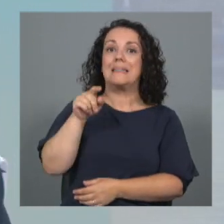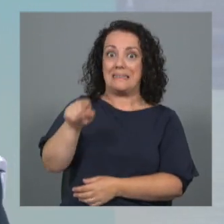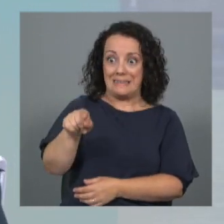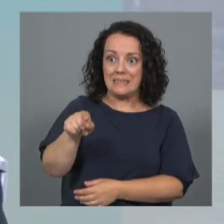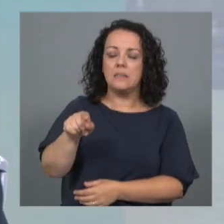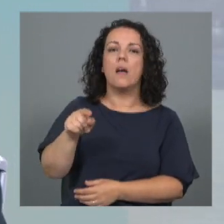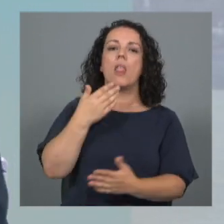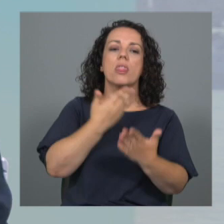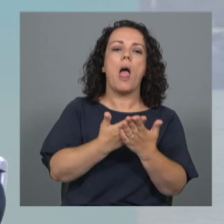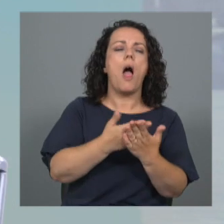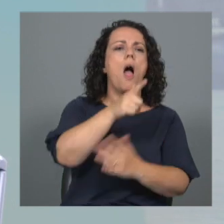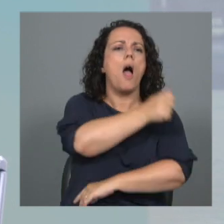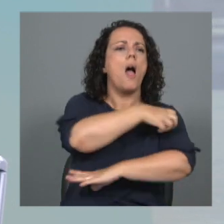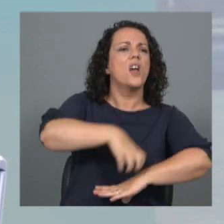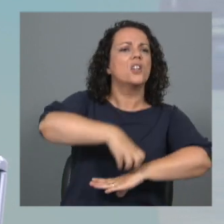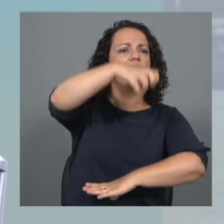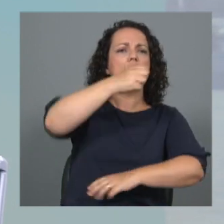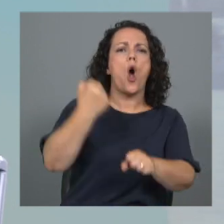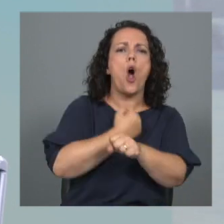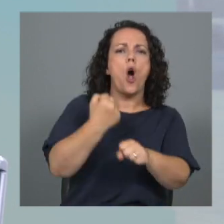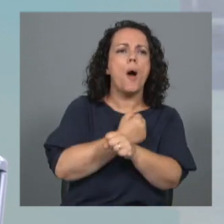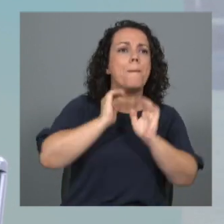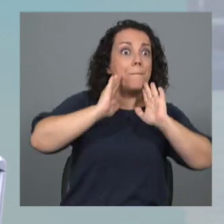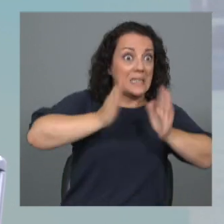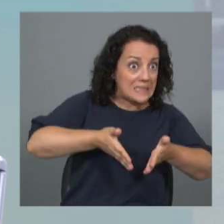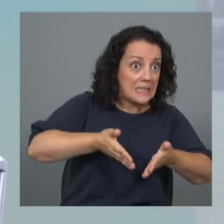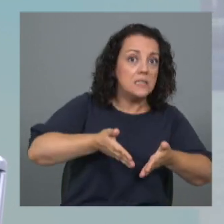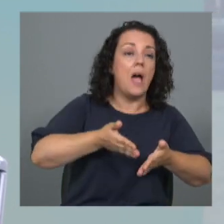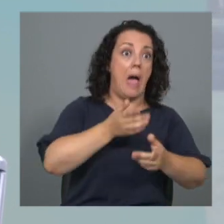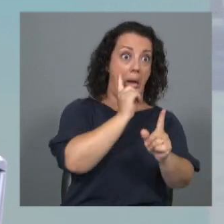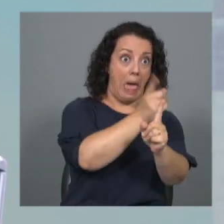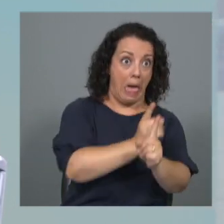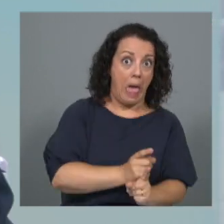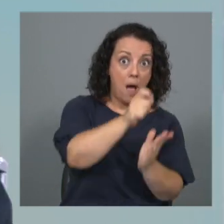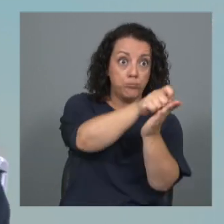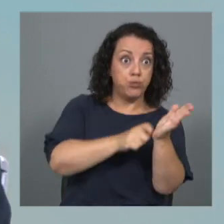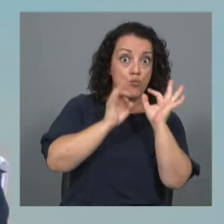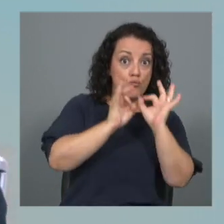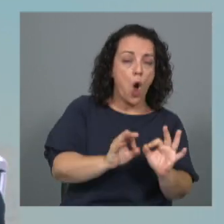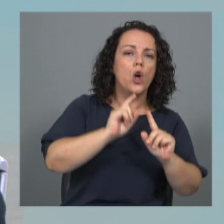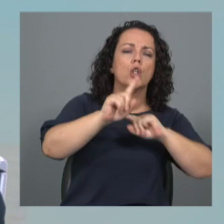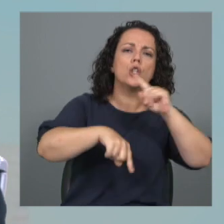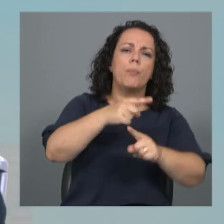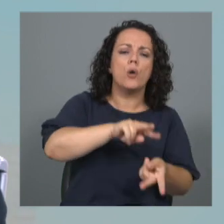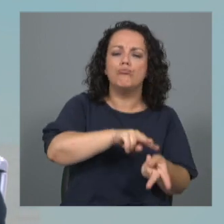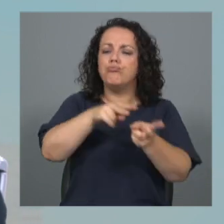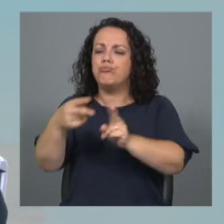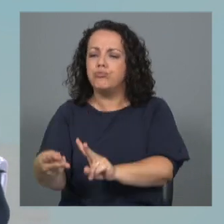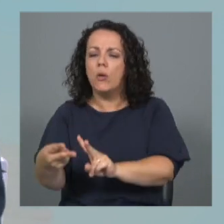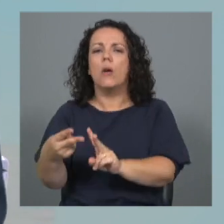possam ser reabilitados e que depois possam ser destinados a este fim, sempre com apoio social. Ou seja, não queremos